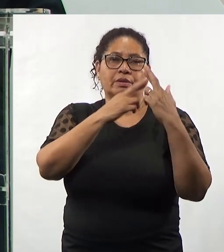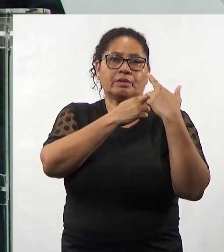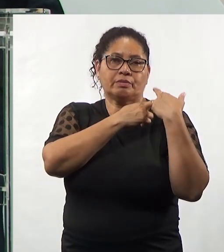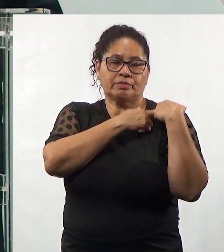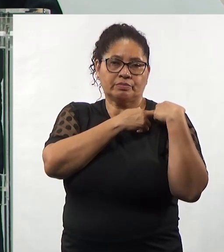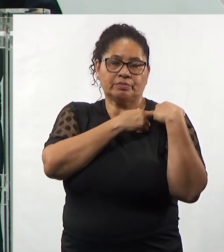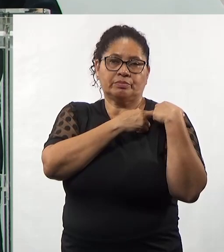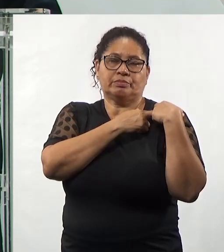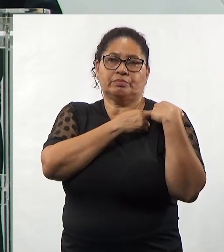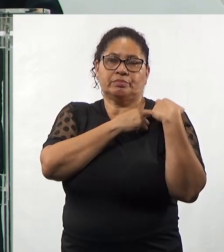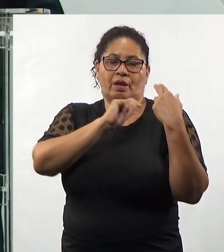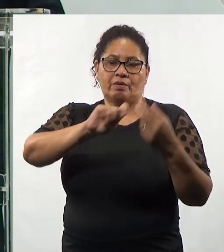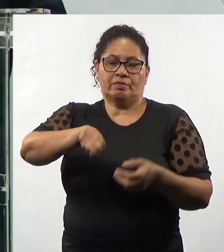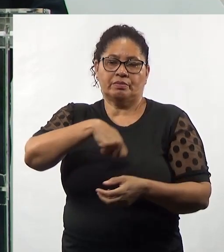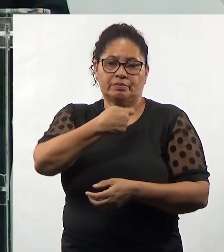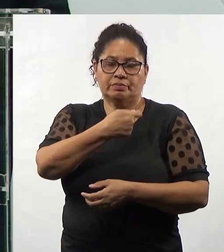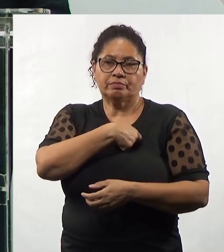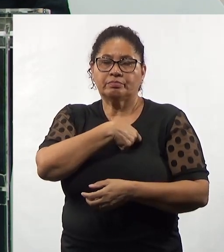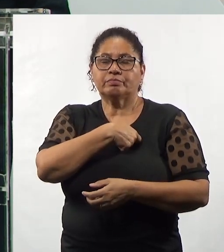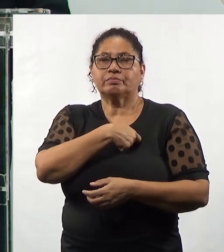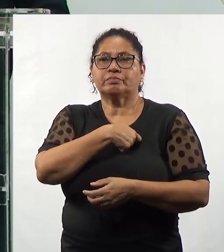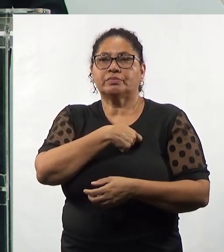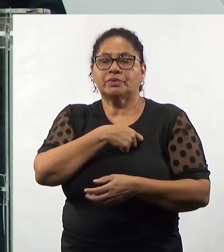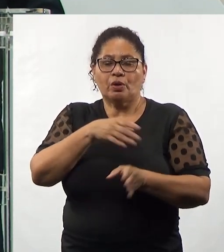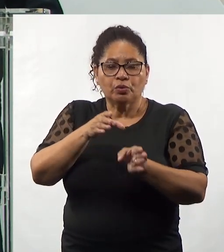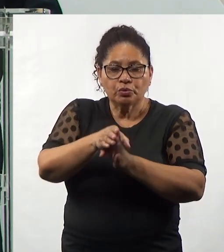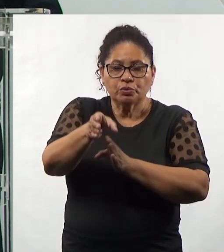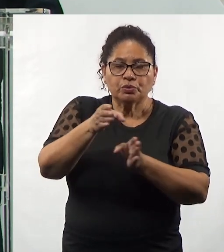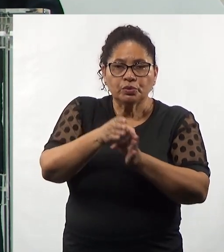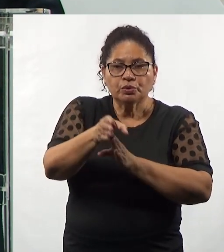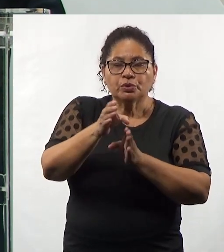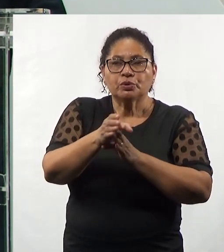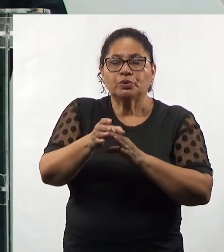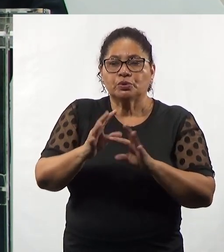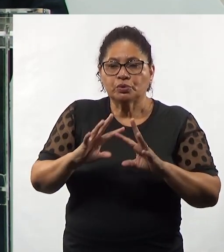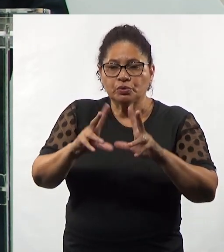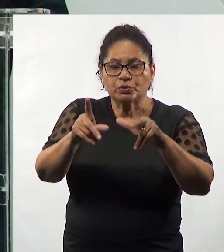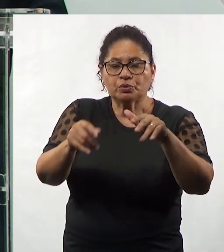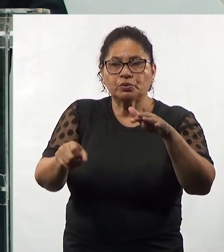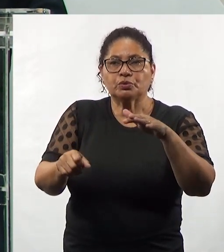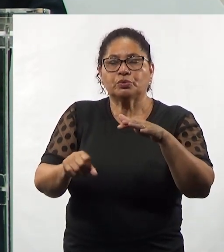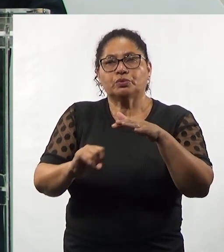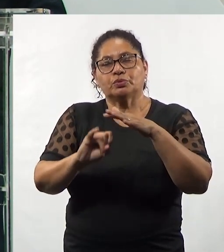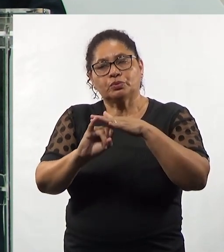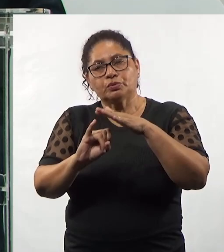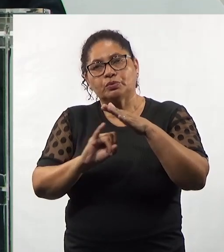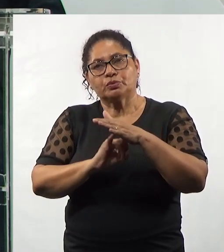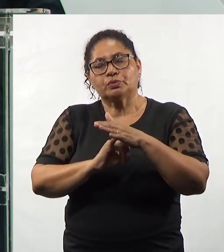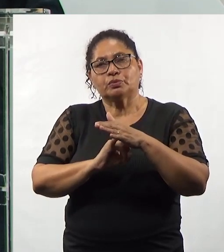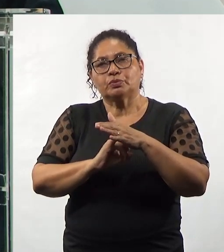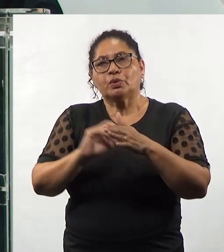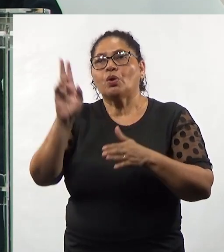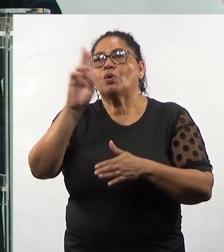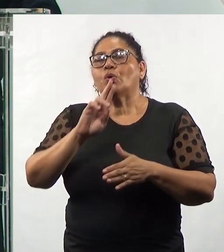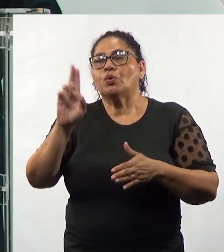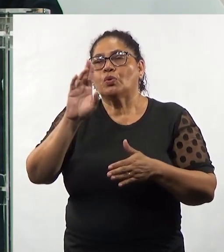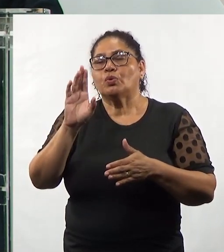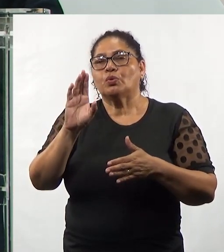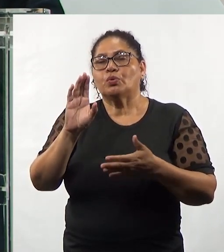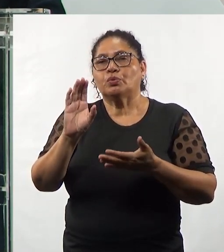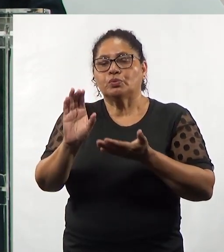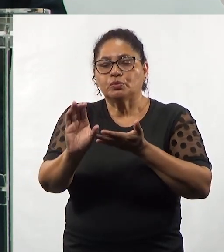responsabilidade fiscal, né, que determina, né, que orienta que toda instituição pública utilize o seu orçamento de